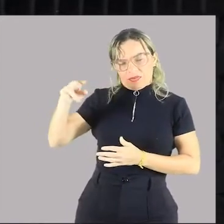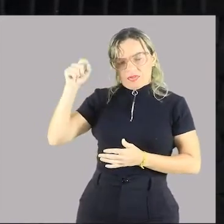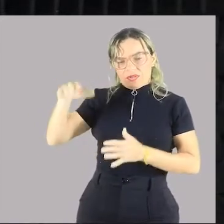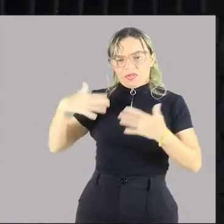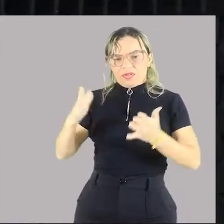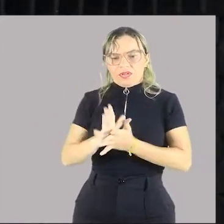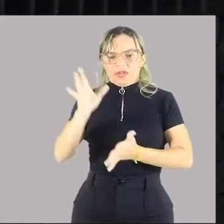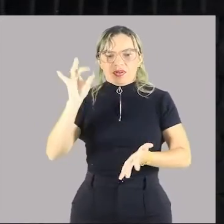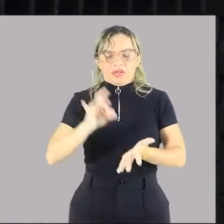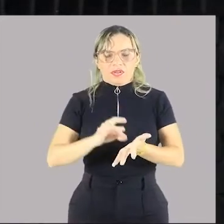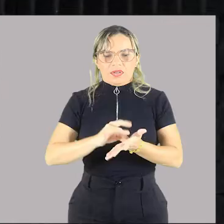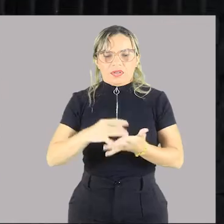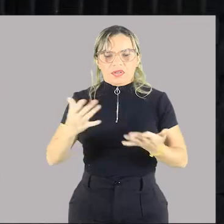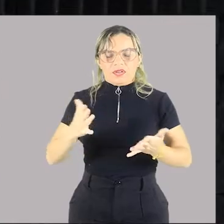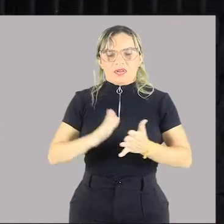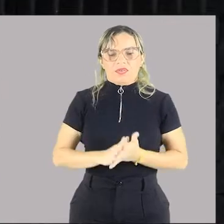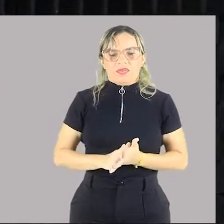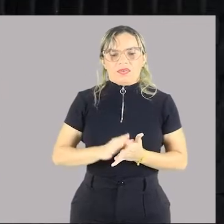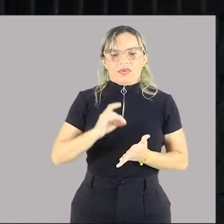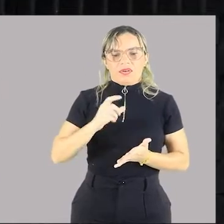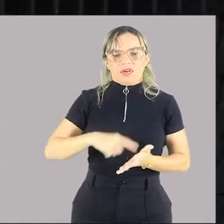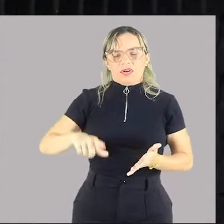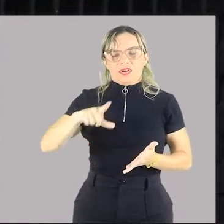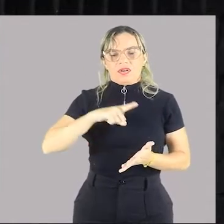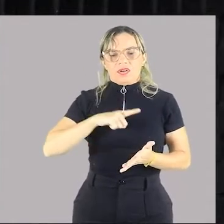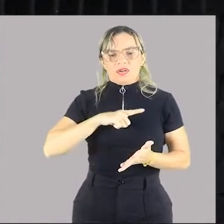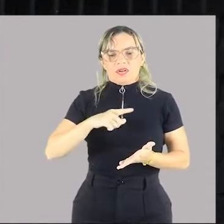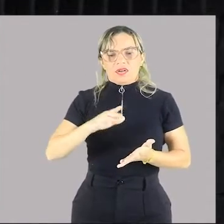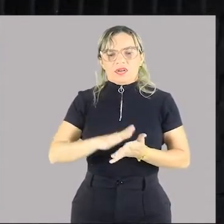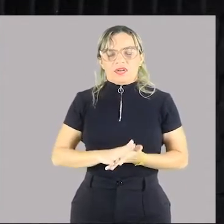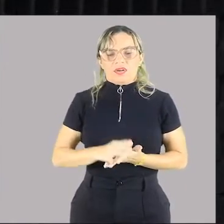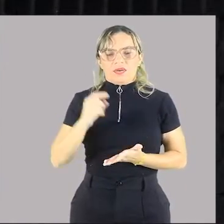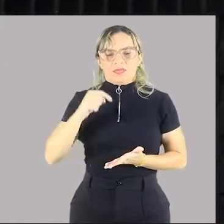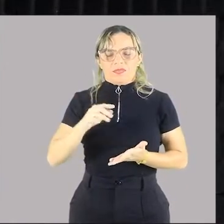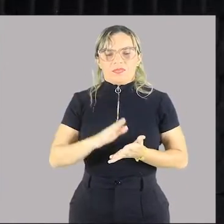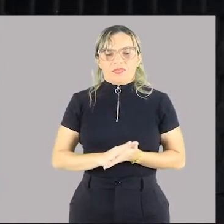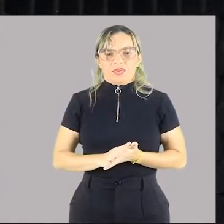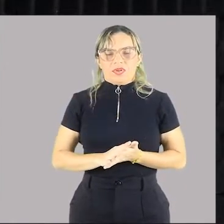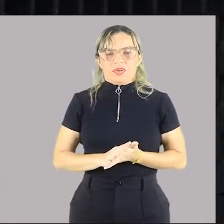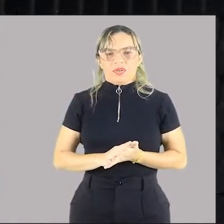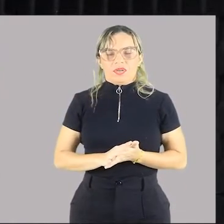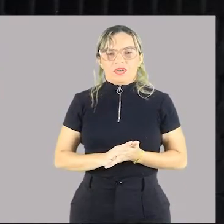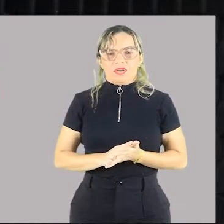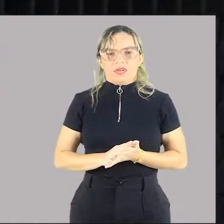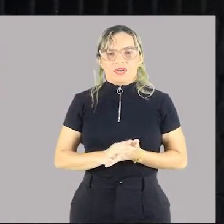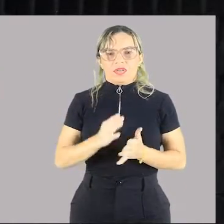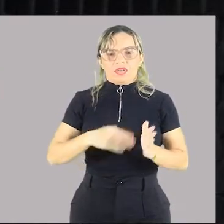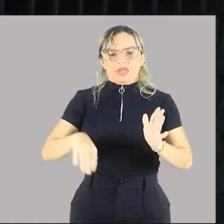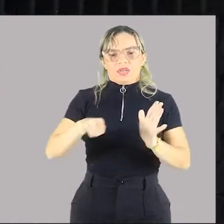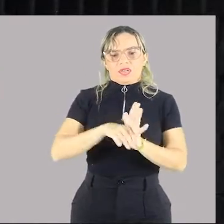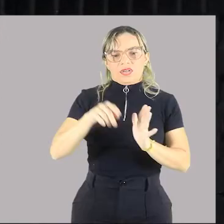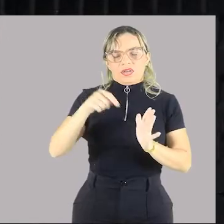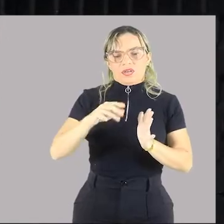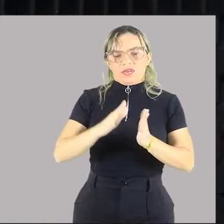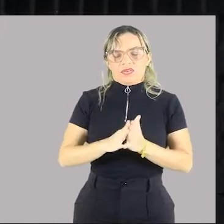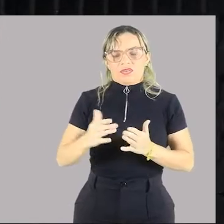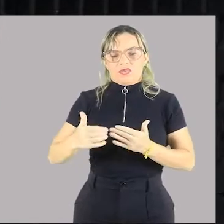na verdade, muitas das vezes eles tinham que receber de outras pessoas que vinham de fora do